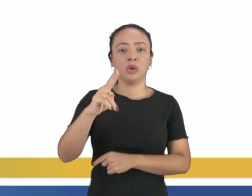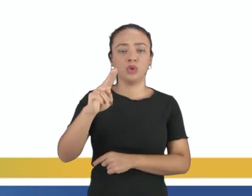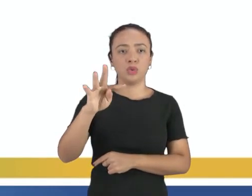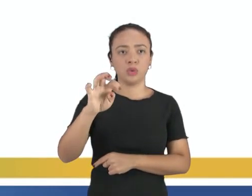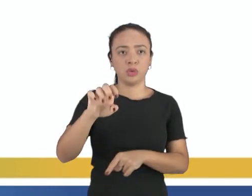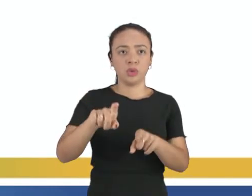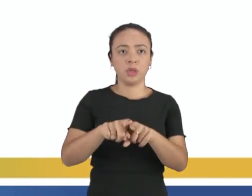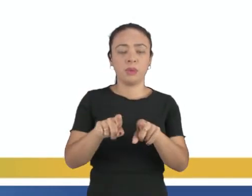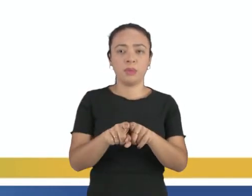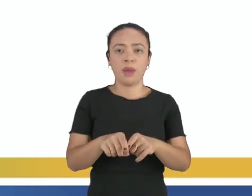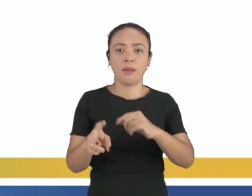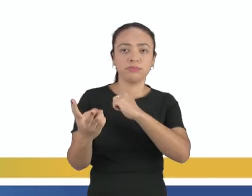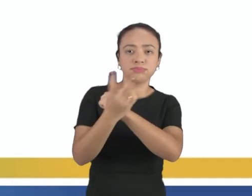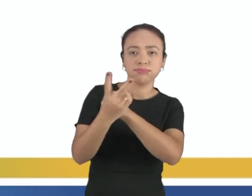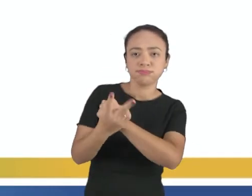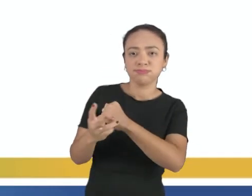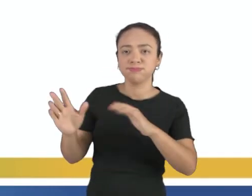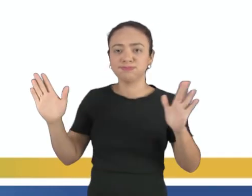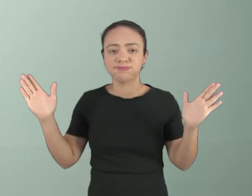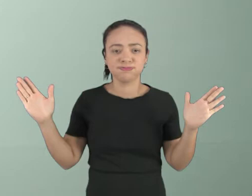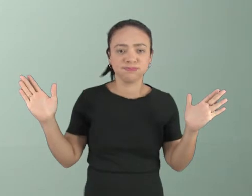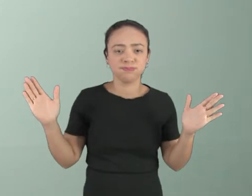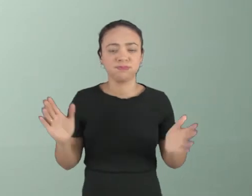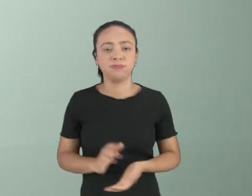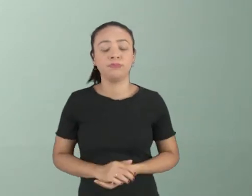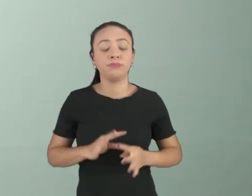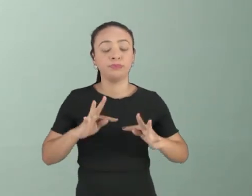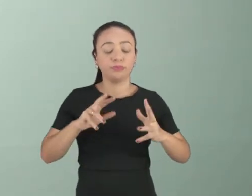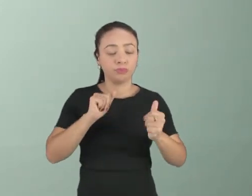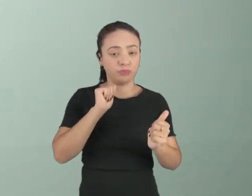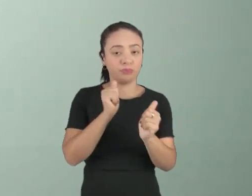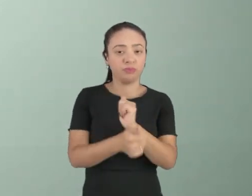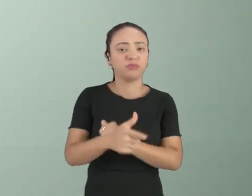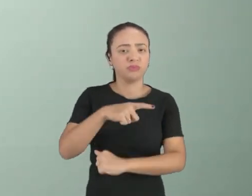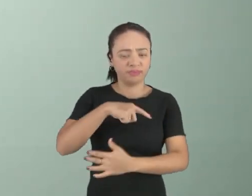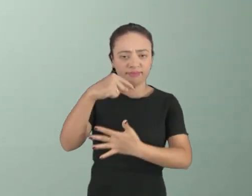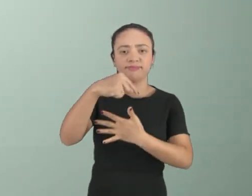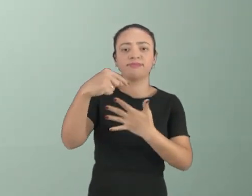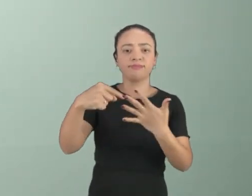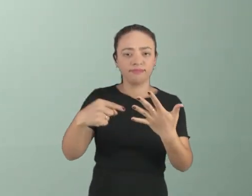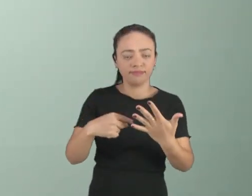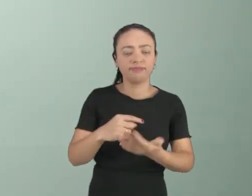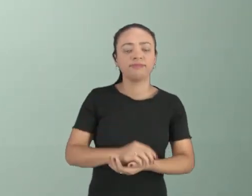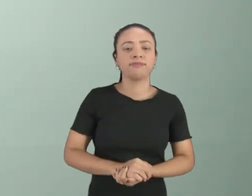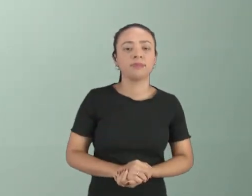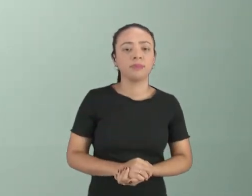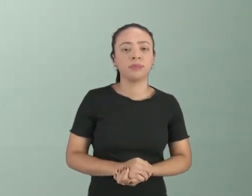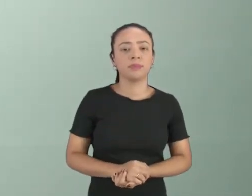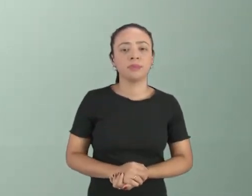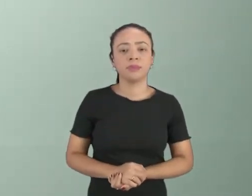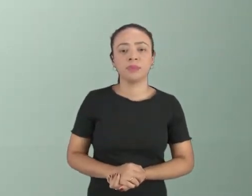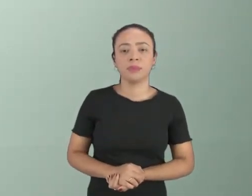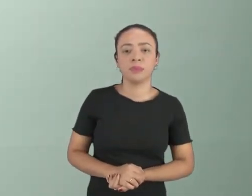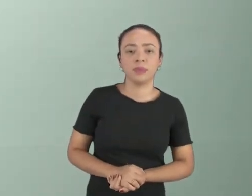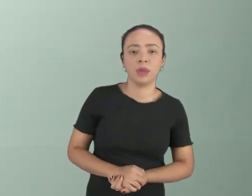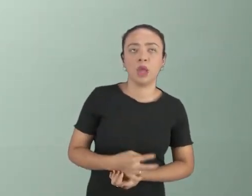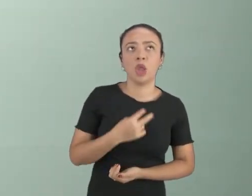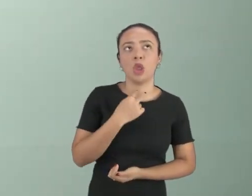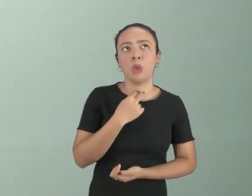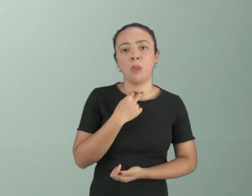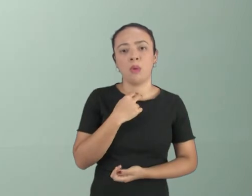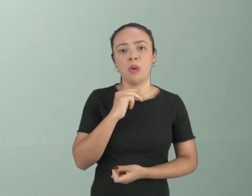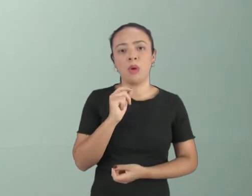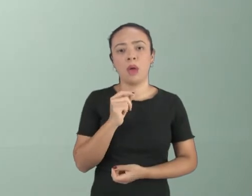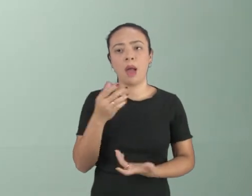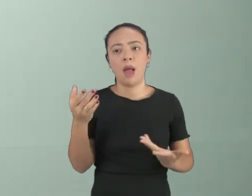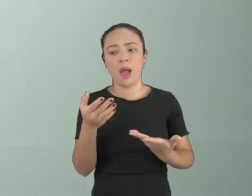Então, percebam, galerinha. Professor, todo esporte tem fundamento? Todos têm. A gente não para ficar, poxa,